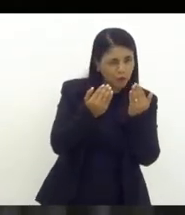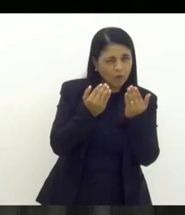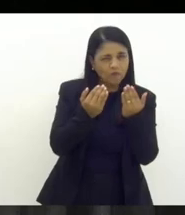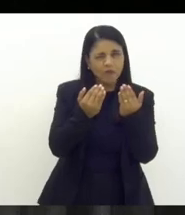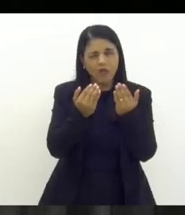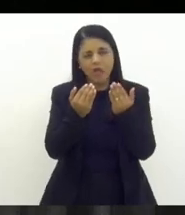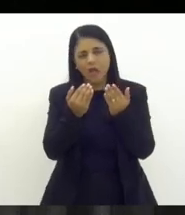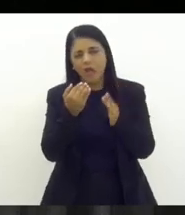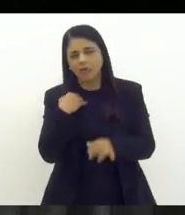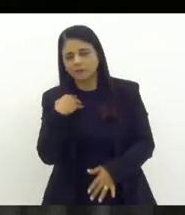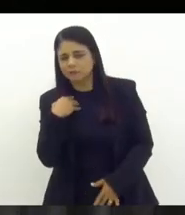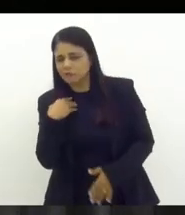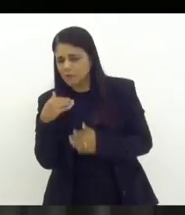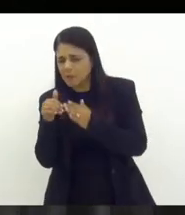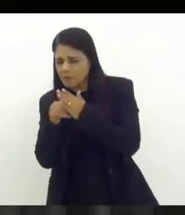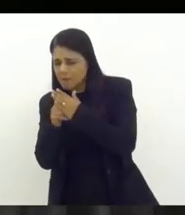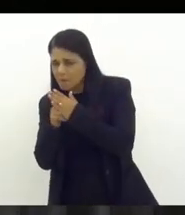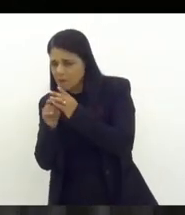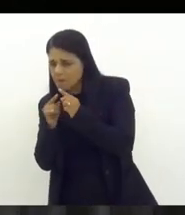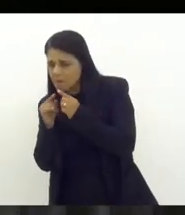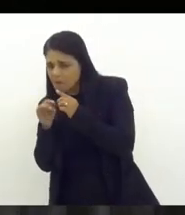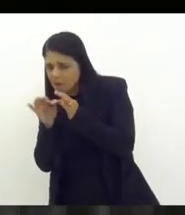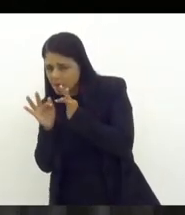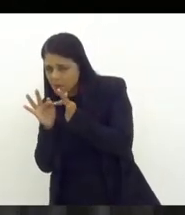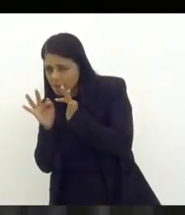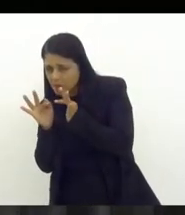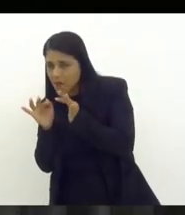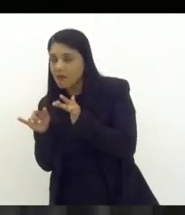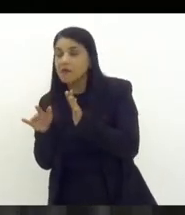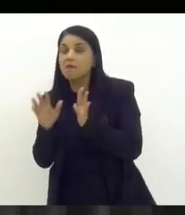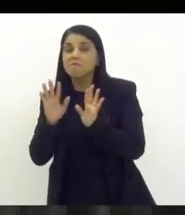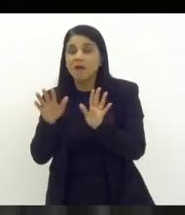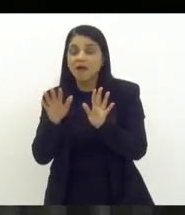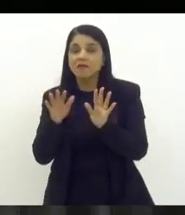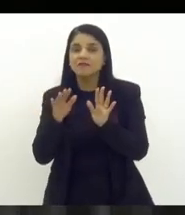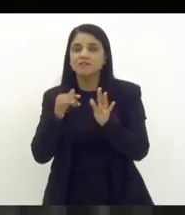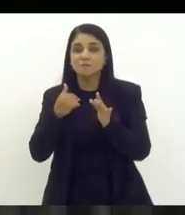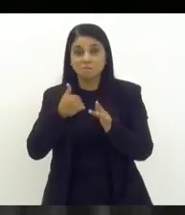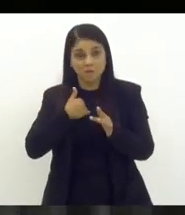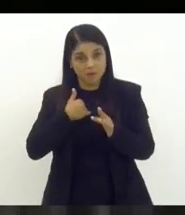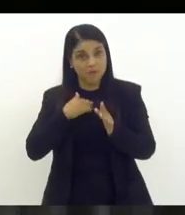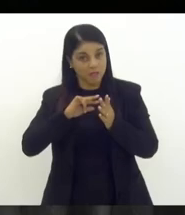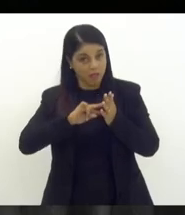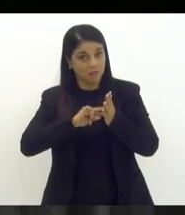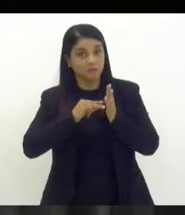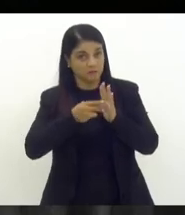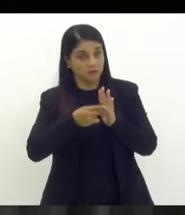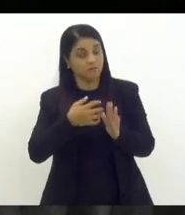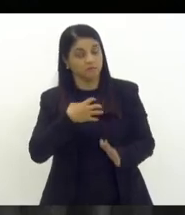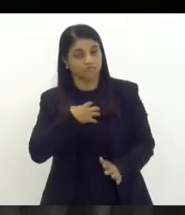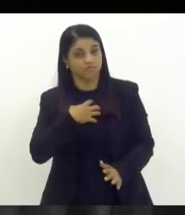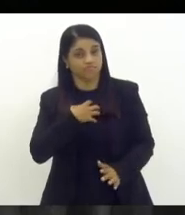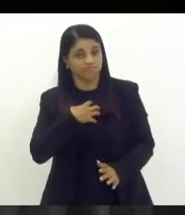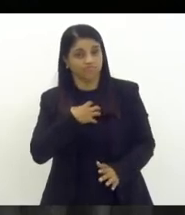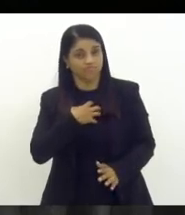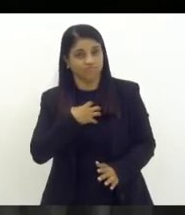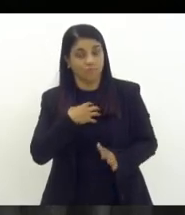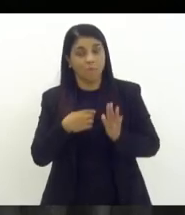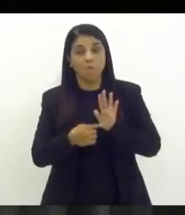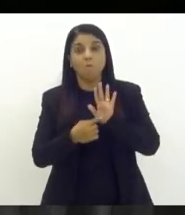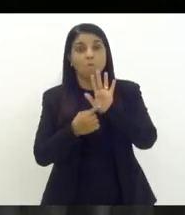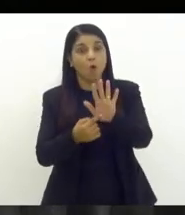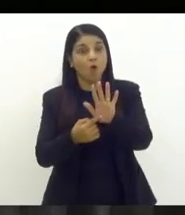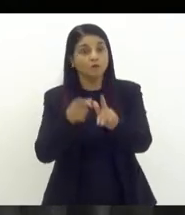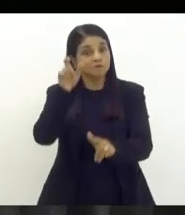algum comentário mas isso é muito significativo porque mostra que nós